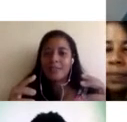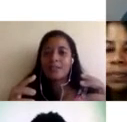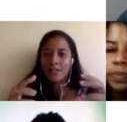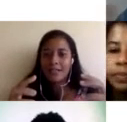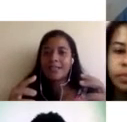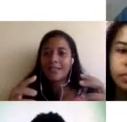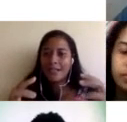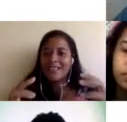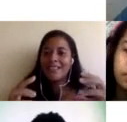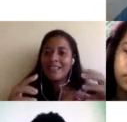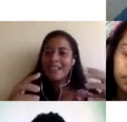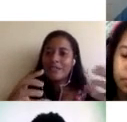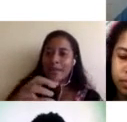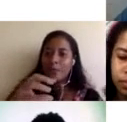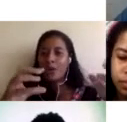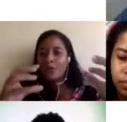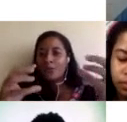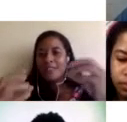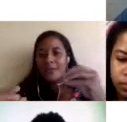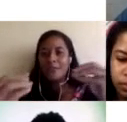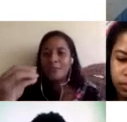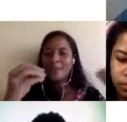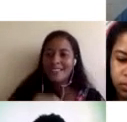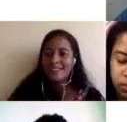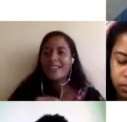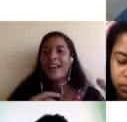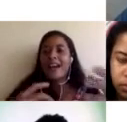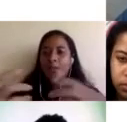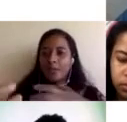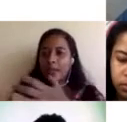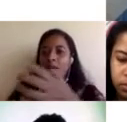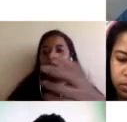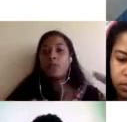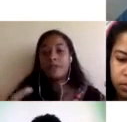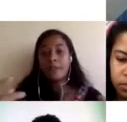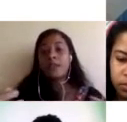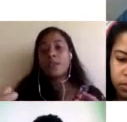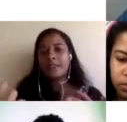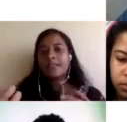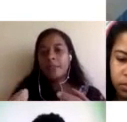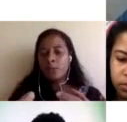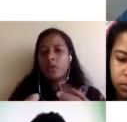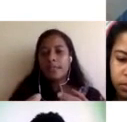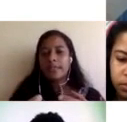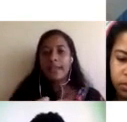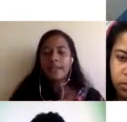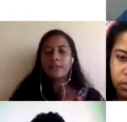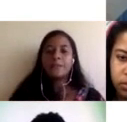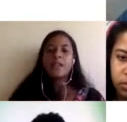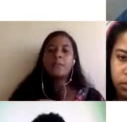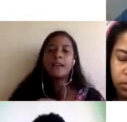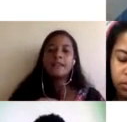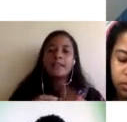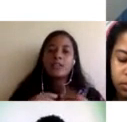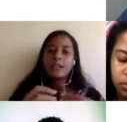nesse processo de transição, né, entre o remoto, híbrido, presencial, né, um movimento ainda também um pouco